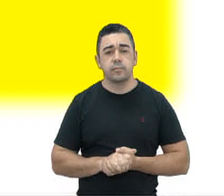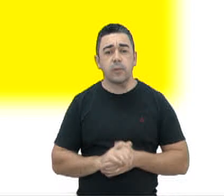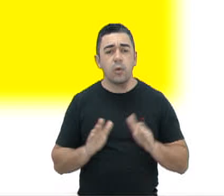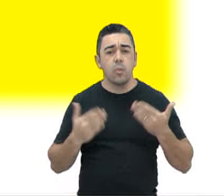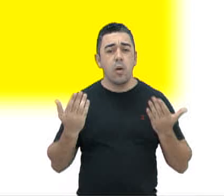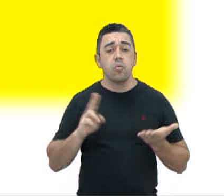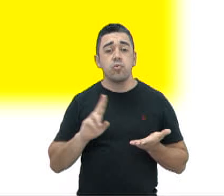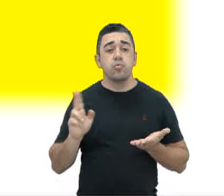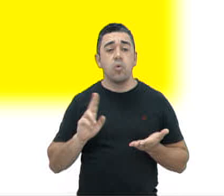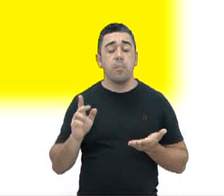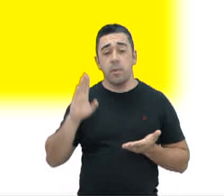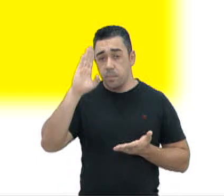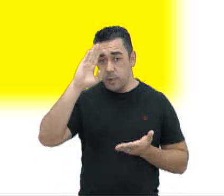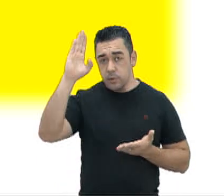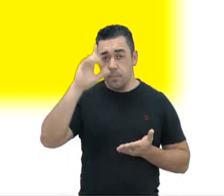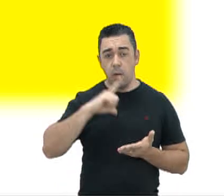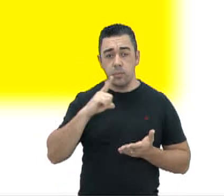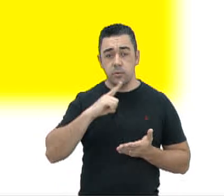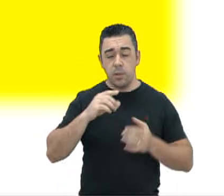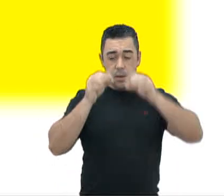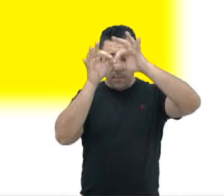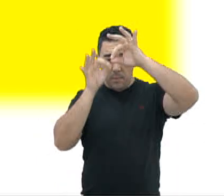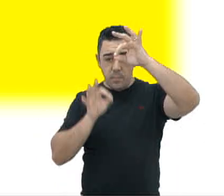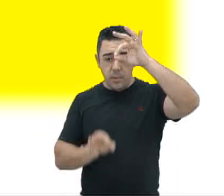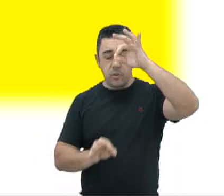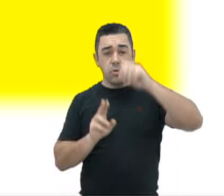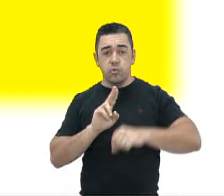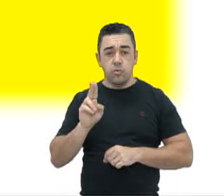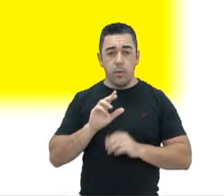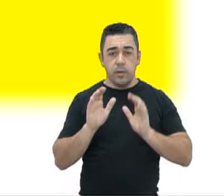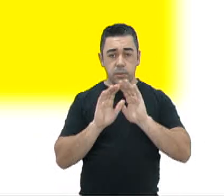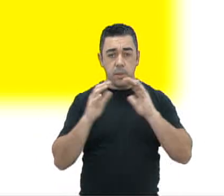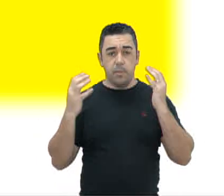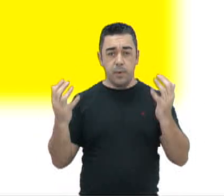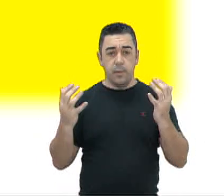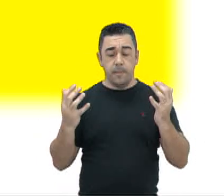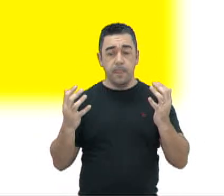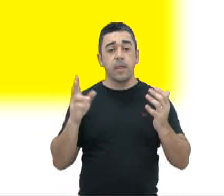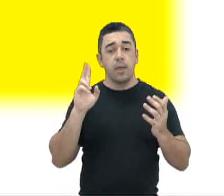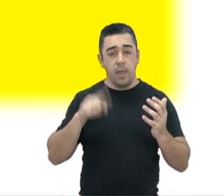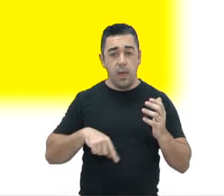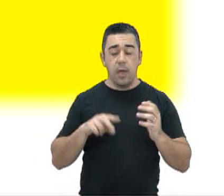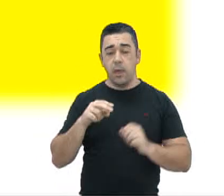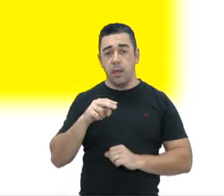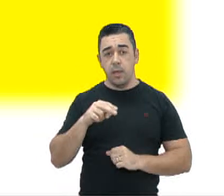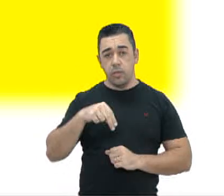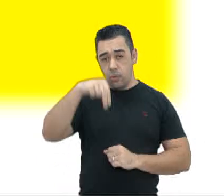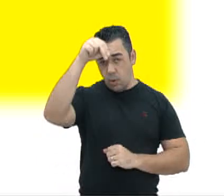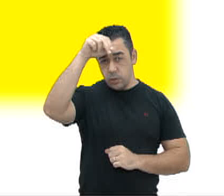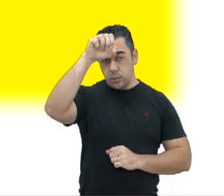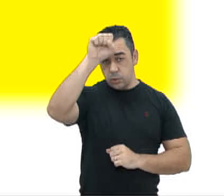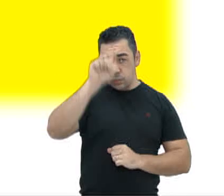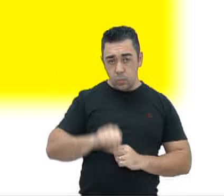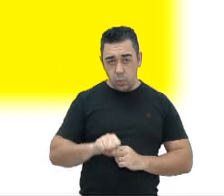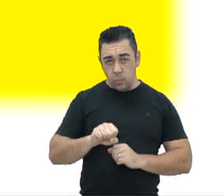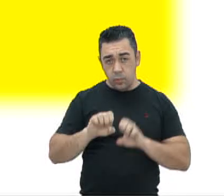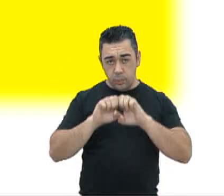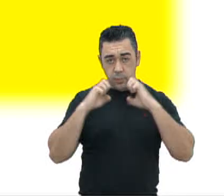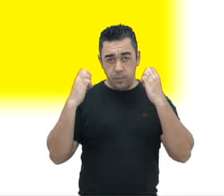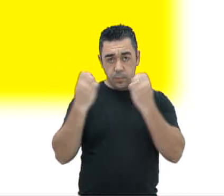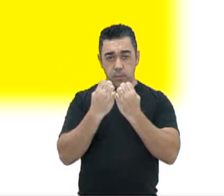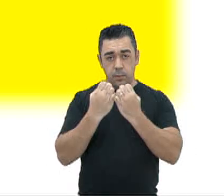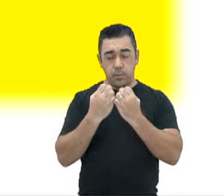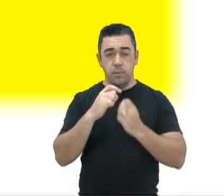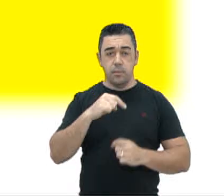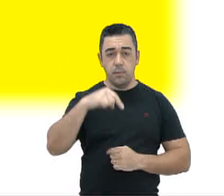Qual é o nome dado ao principal meridiano que divide nosso planeta em 2 hemisférios, sendo ele hemisfério norte e hemisfério sul? Círculo